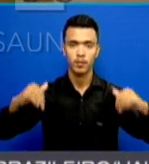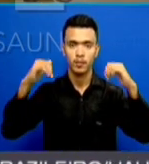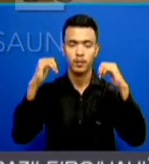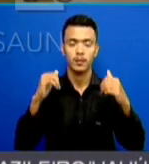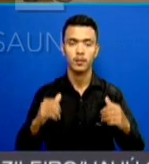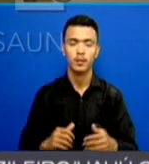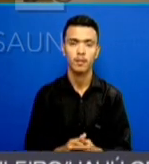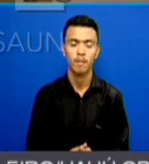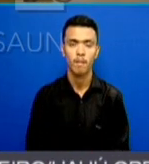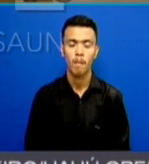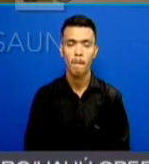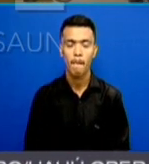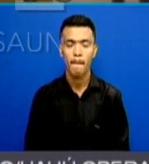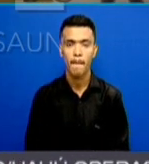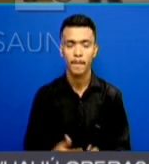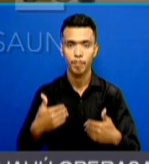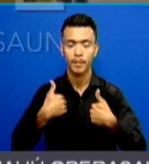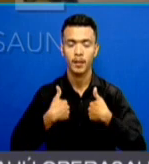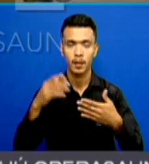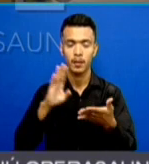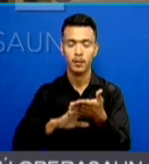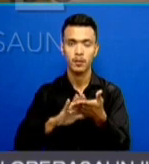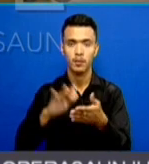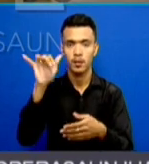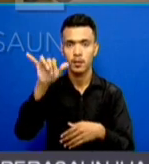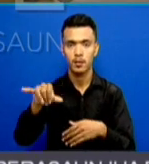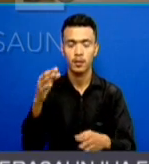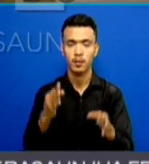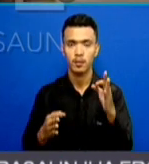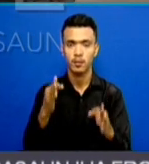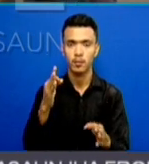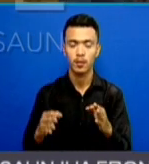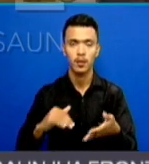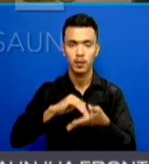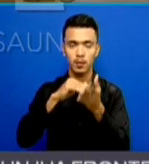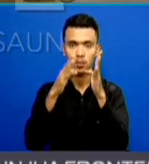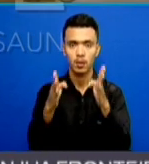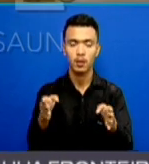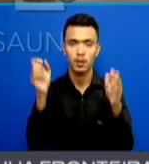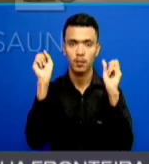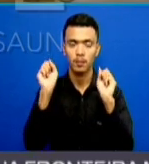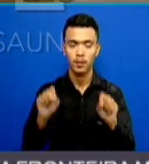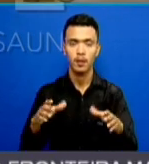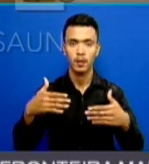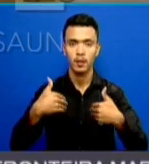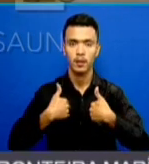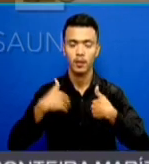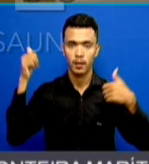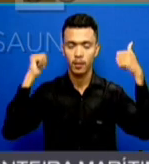campo basquete, campo vôlei, e a escola será, para depois a escola será, ni alunos, bele e